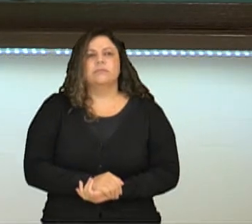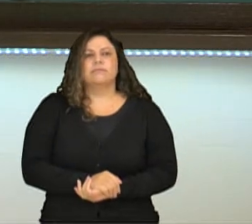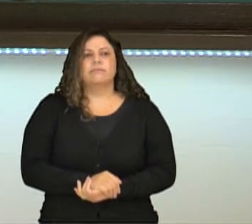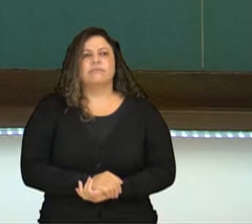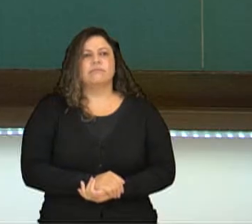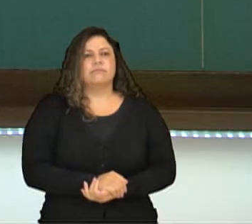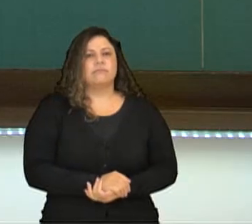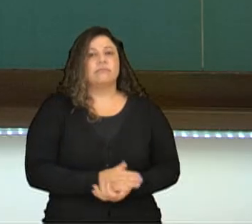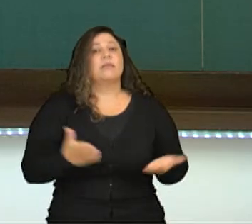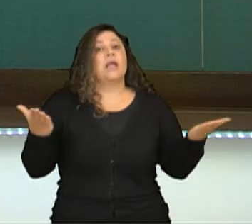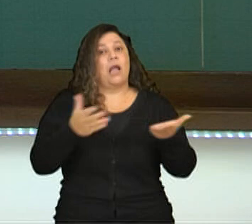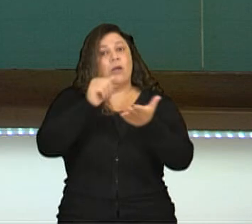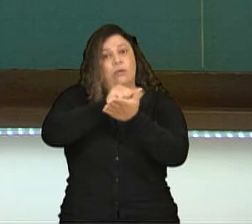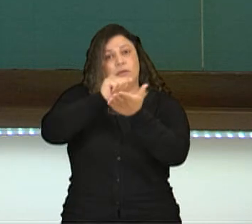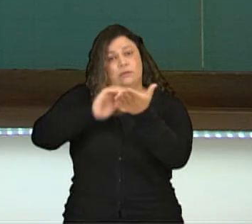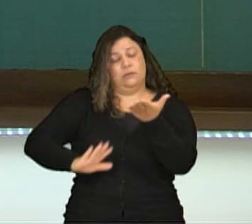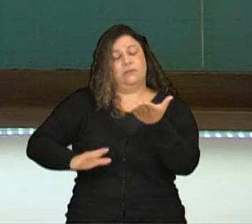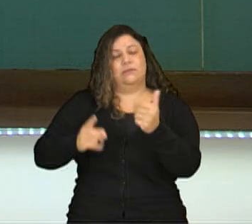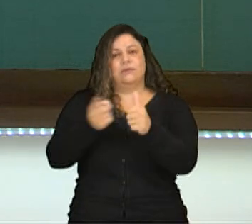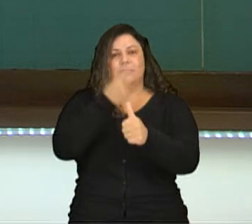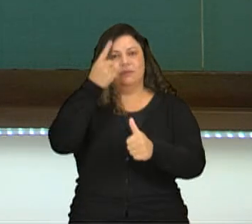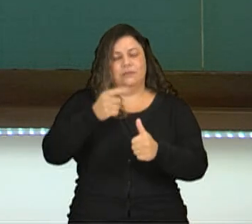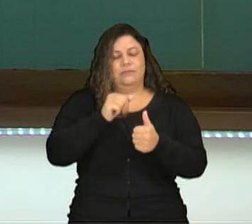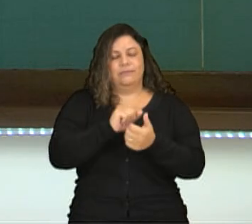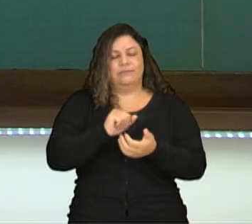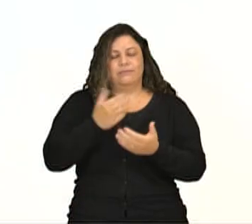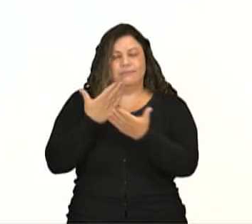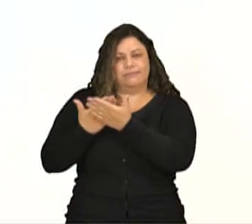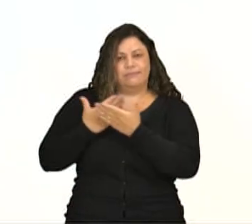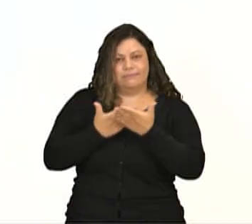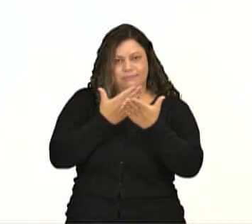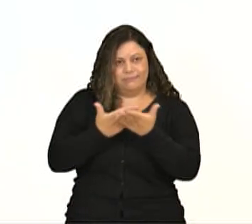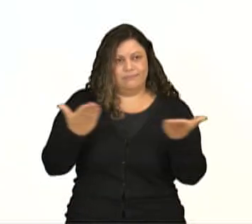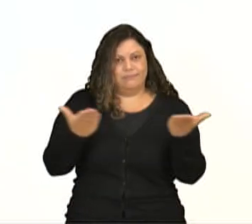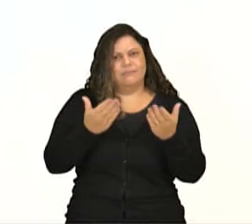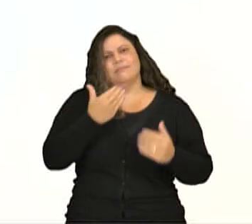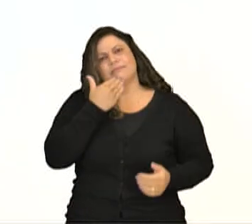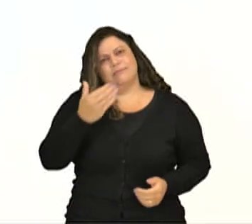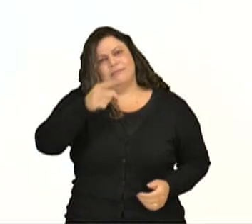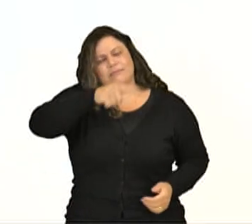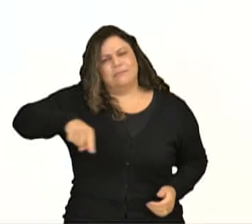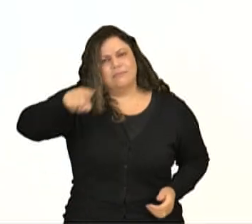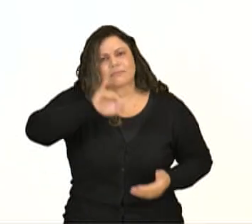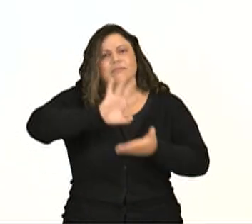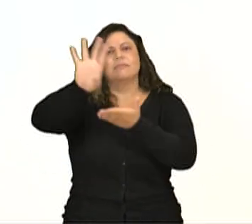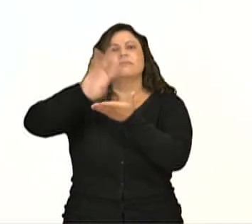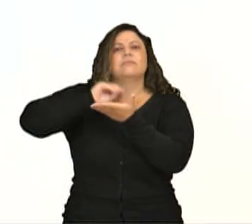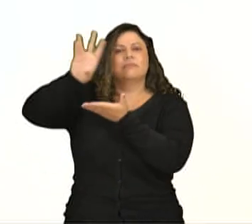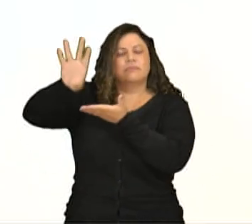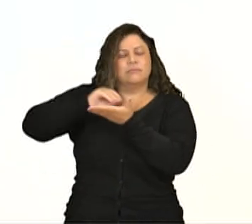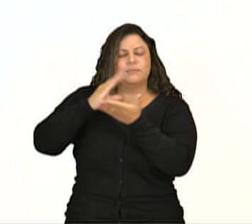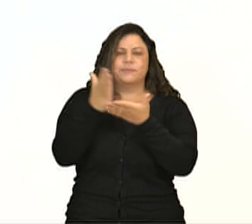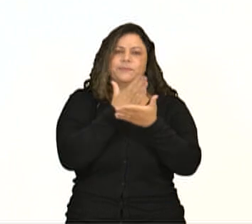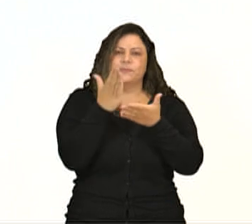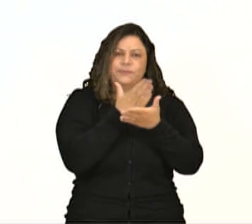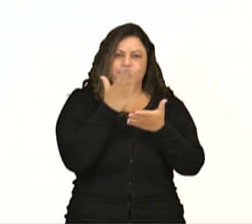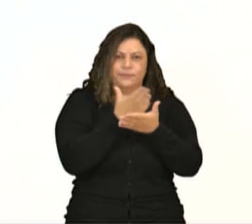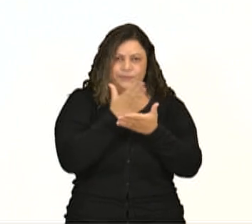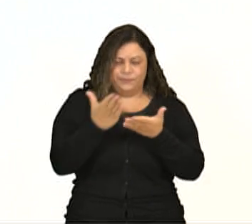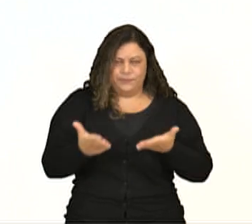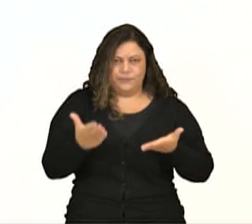Nós vamos fazer aqui a nossa primeira atividade da aula, tá? Eu peço que vocês copiem isso nos cadernos de